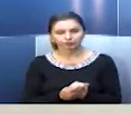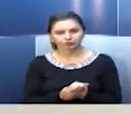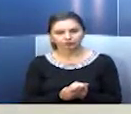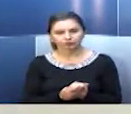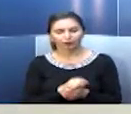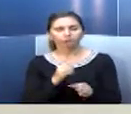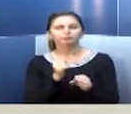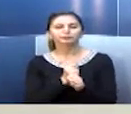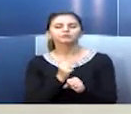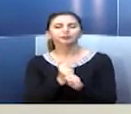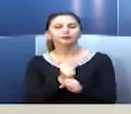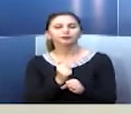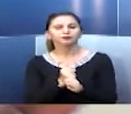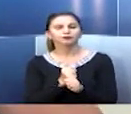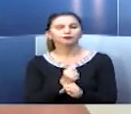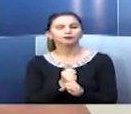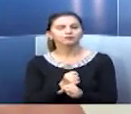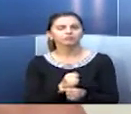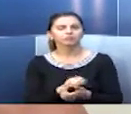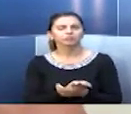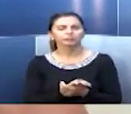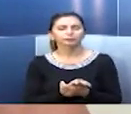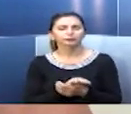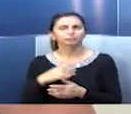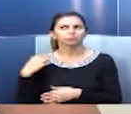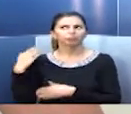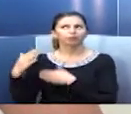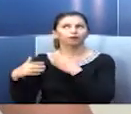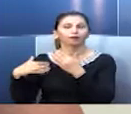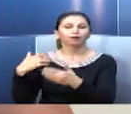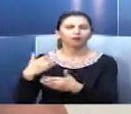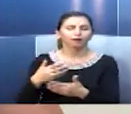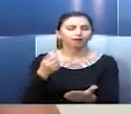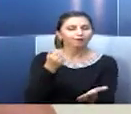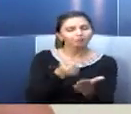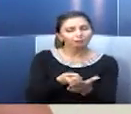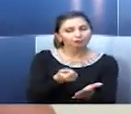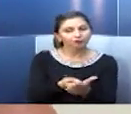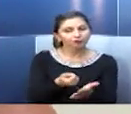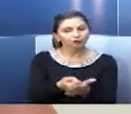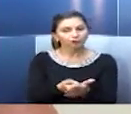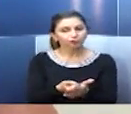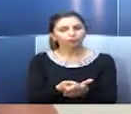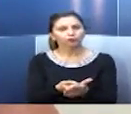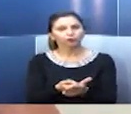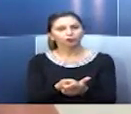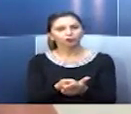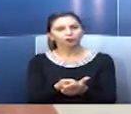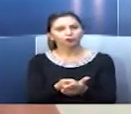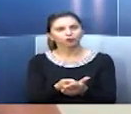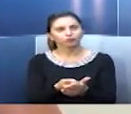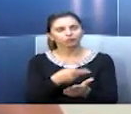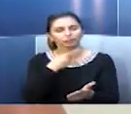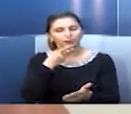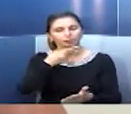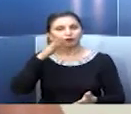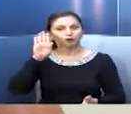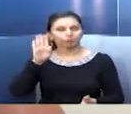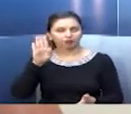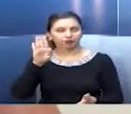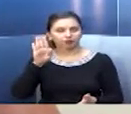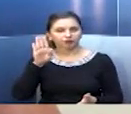nesses anos que se passaram, é cobrando uma promessa de